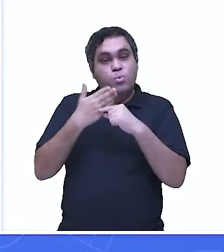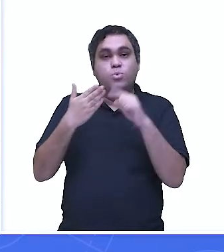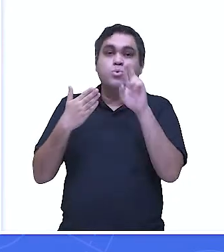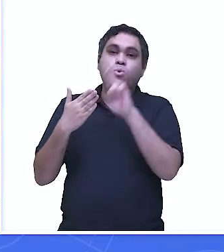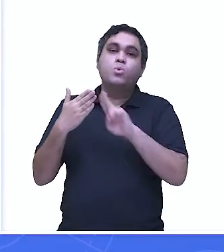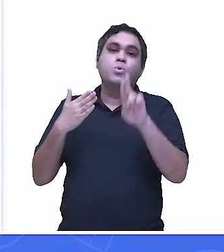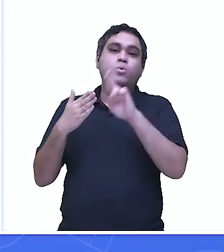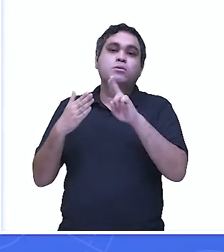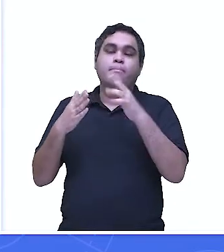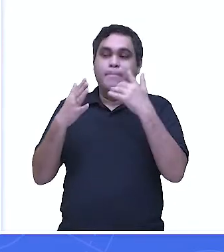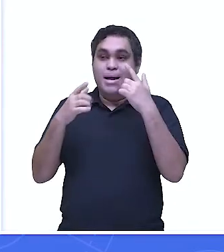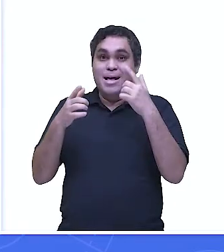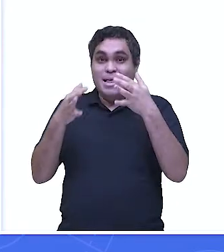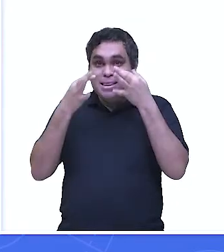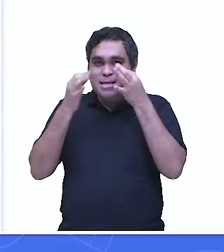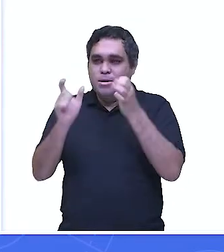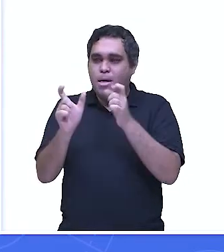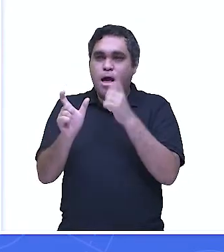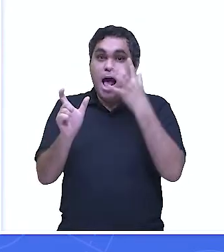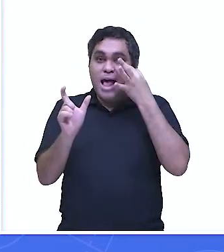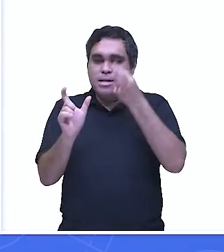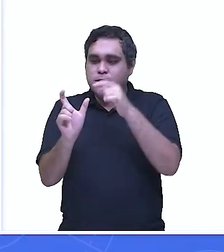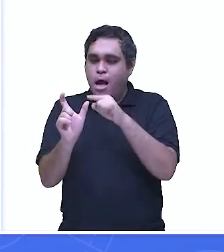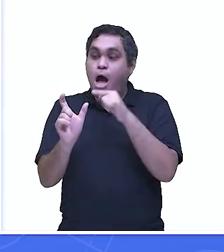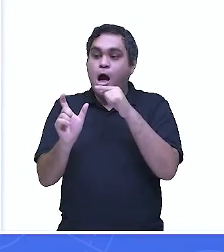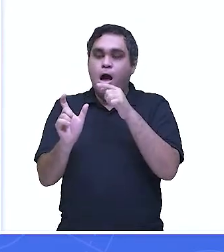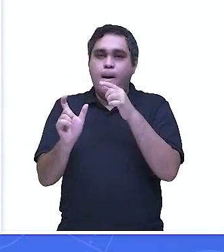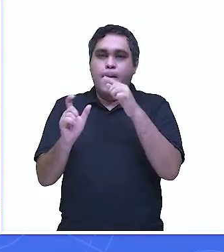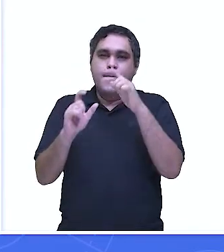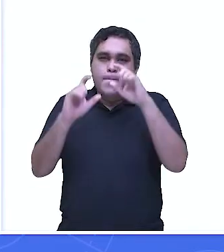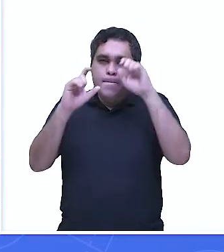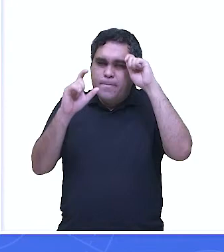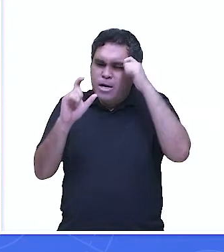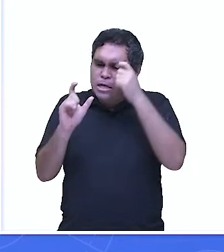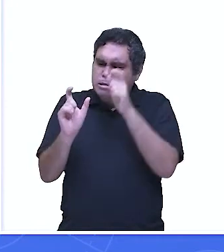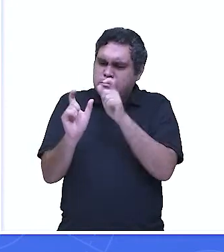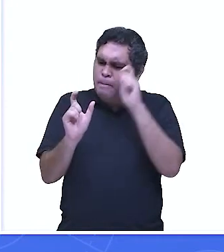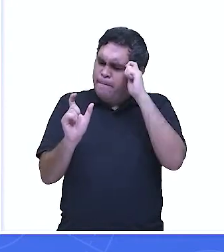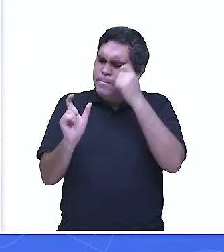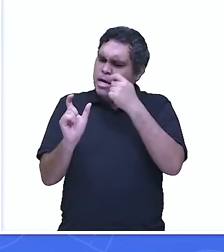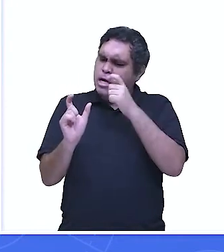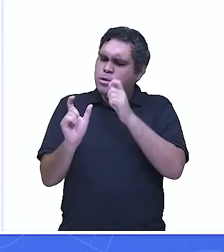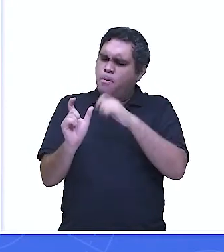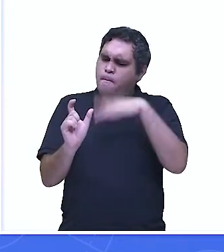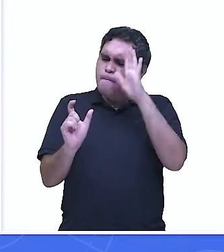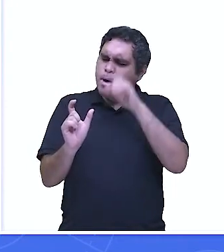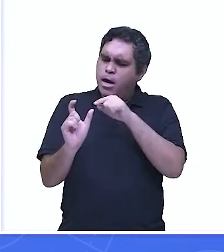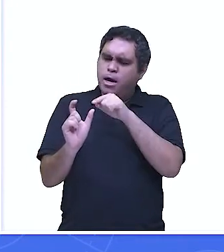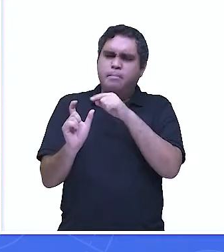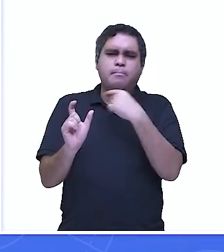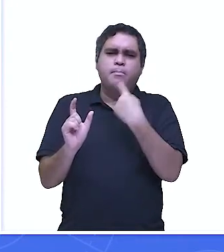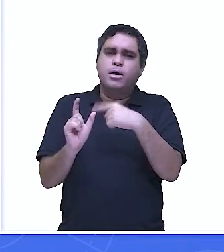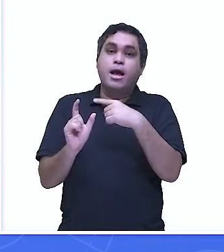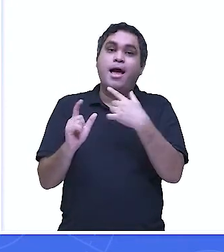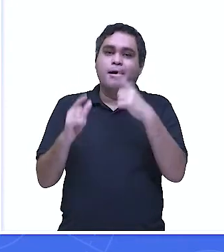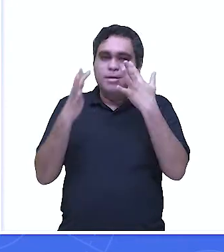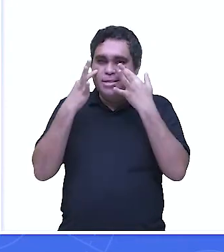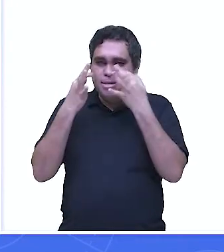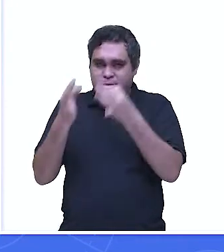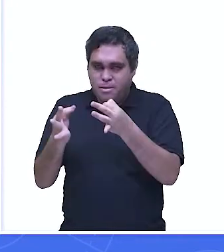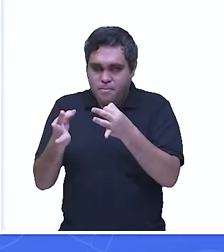texto para chamar atenção, para mostrar que aquela palavra é realmente importante. Então, negrito, aquelas palavras bem